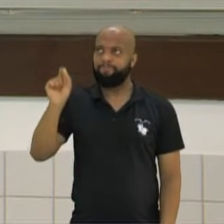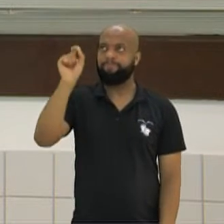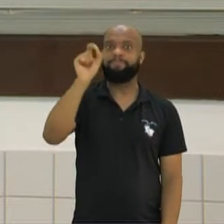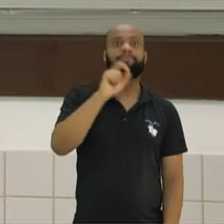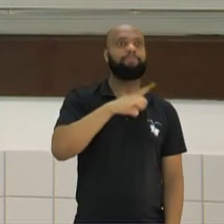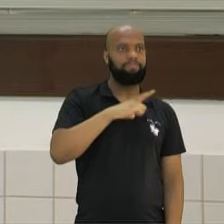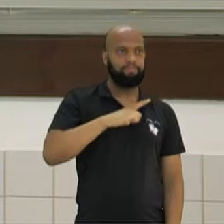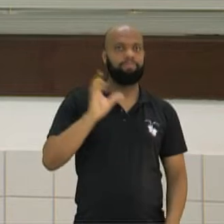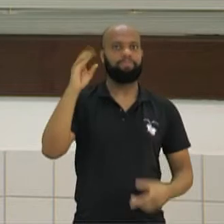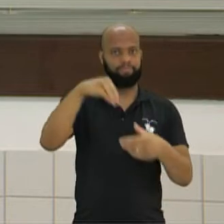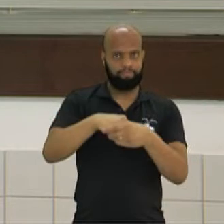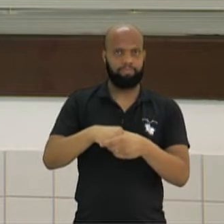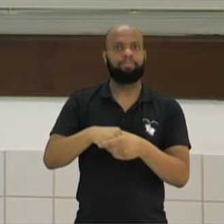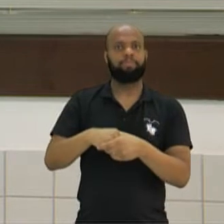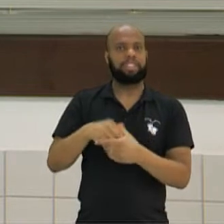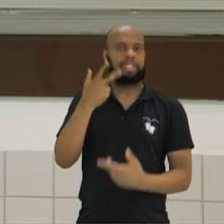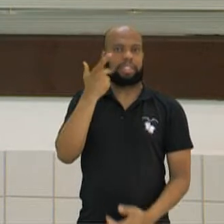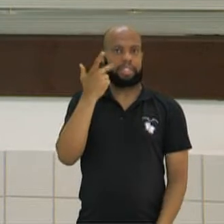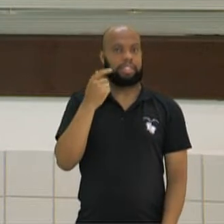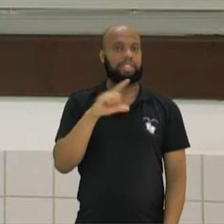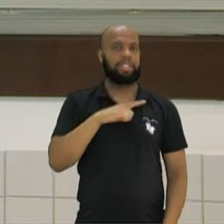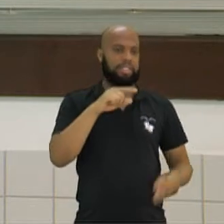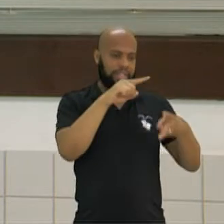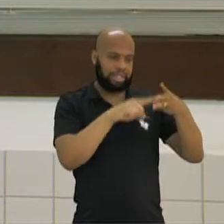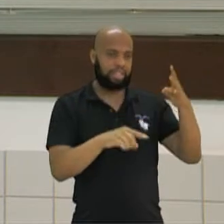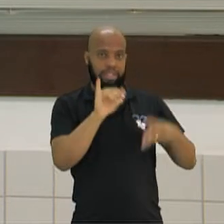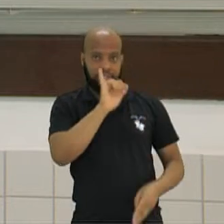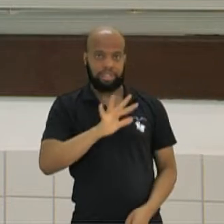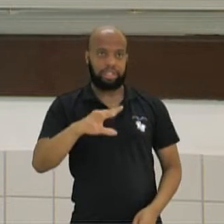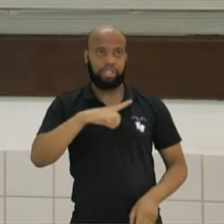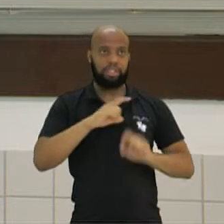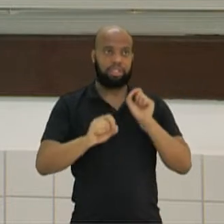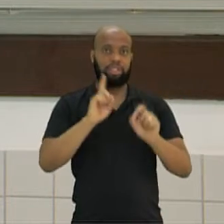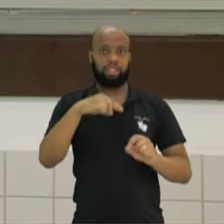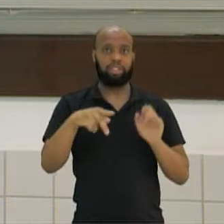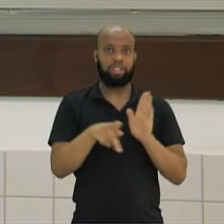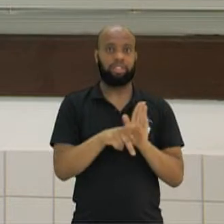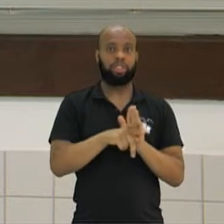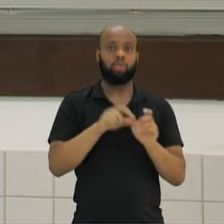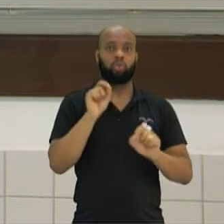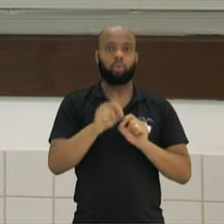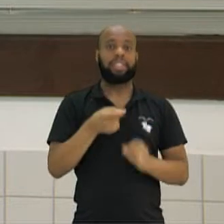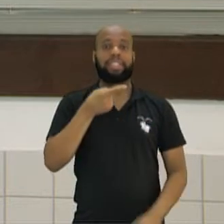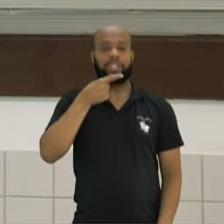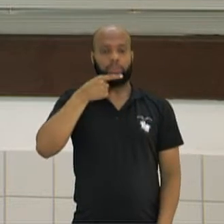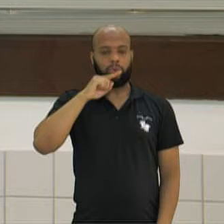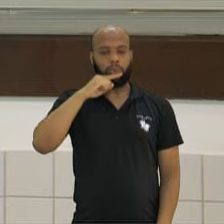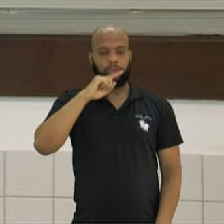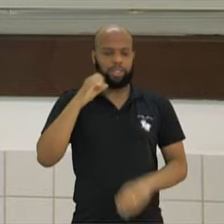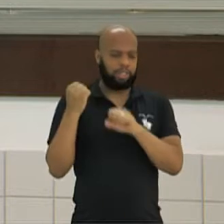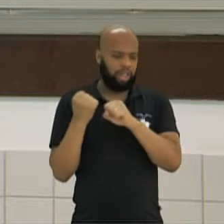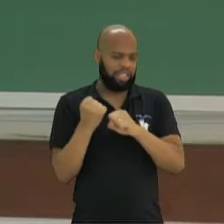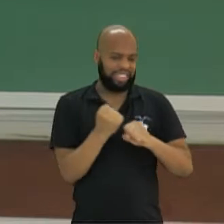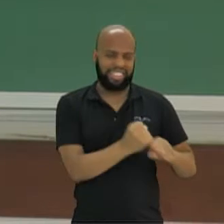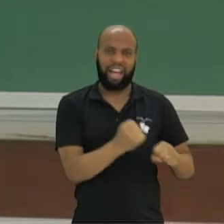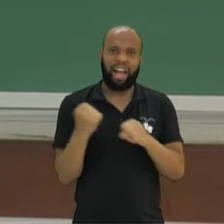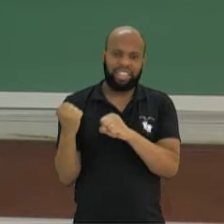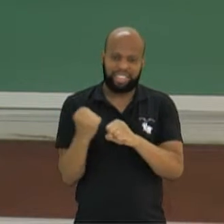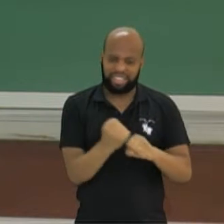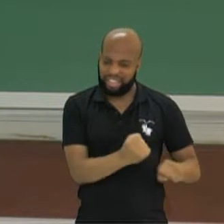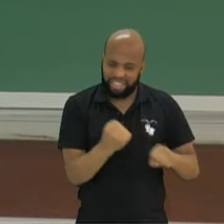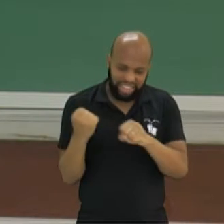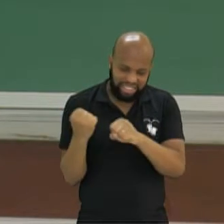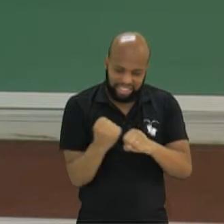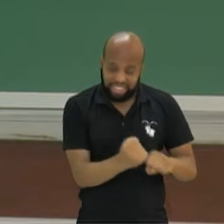atenção. As 3 imagens estão relacionadas a máquinas de moer cana. É um museu que funciona e produz, inclusive, cachaça